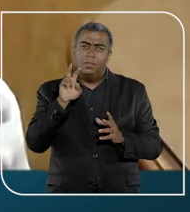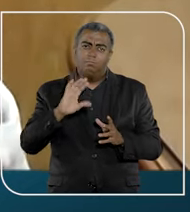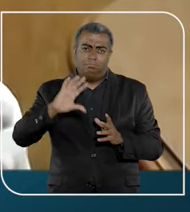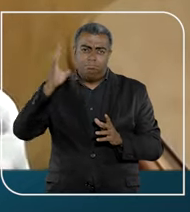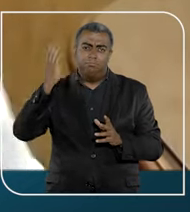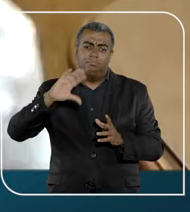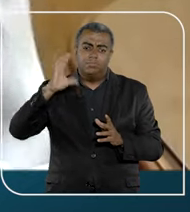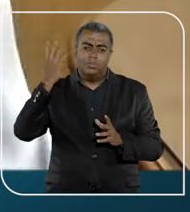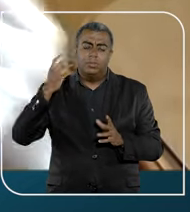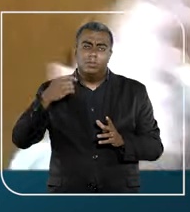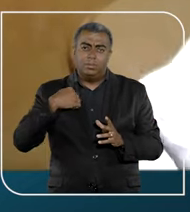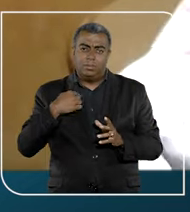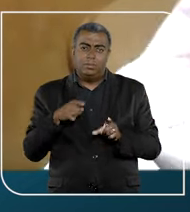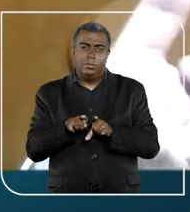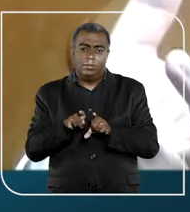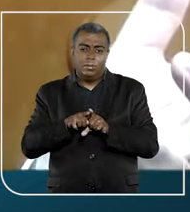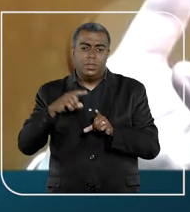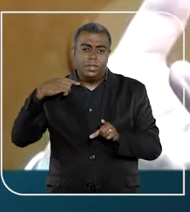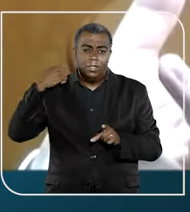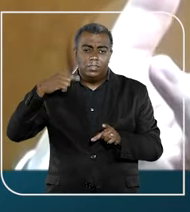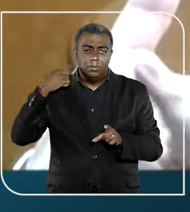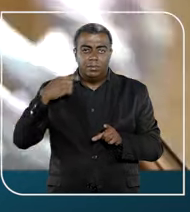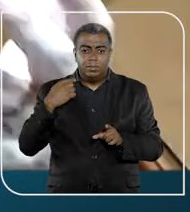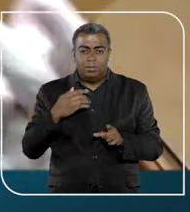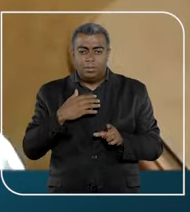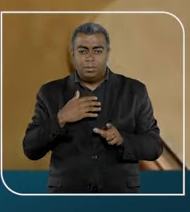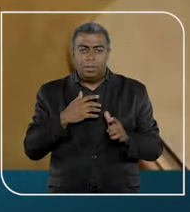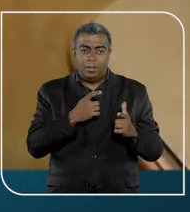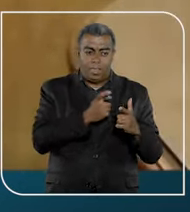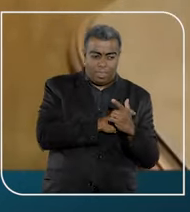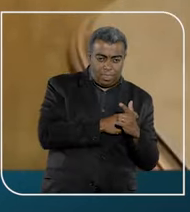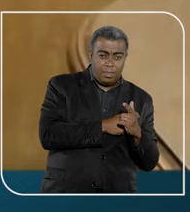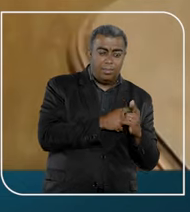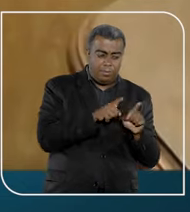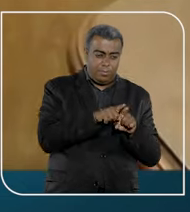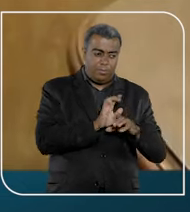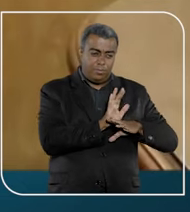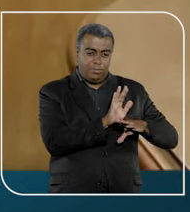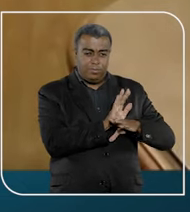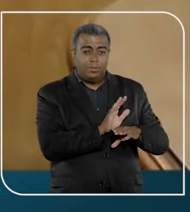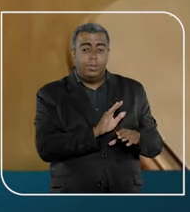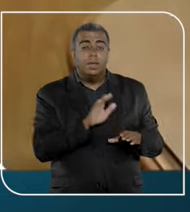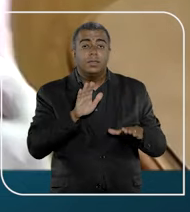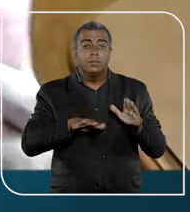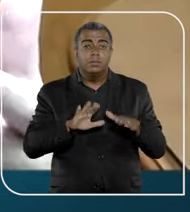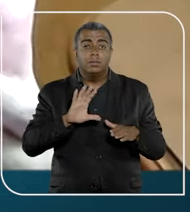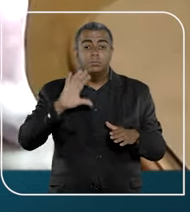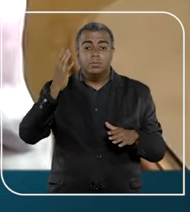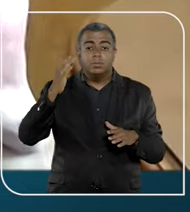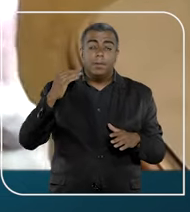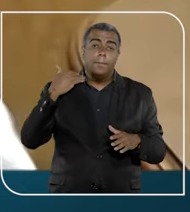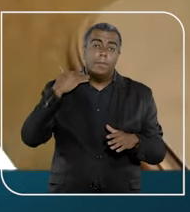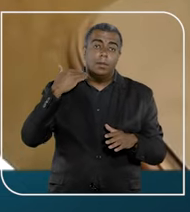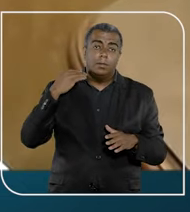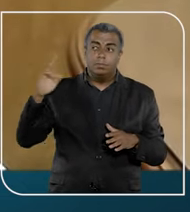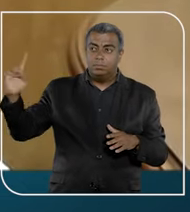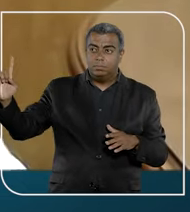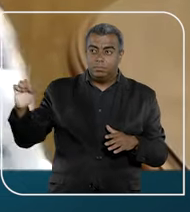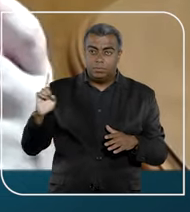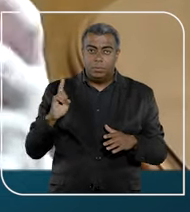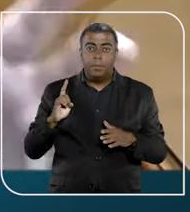se eu peticiono, eu já vi várias vezes acontecer isso, porque eu também advogo para devedor, não só para credor.